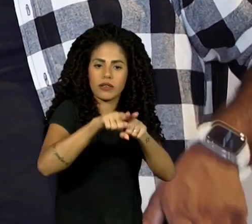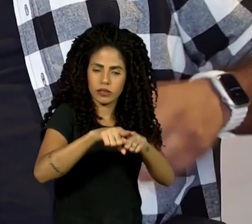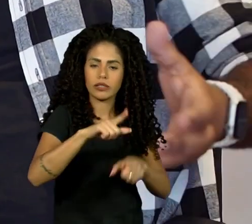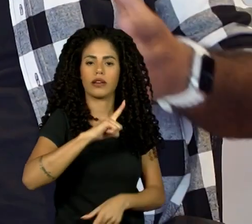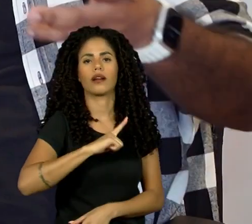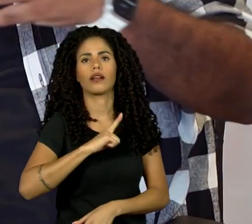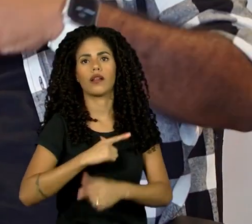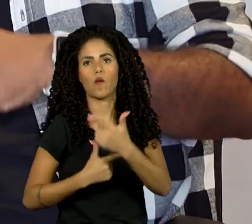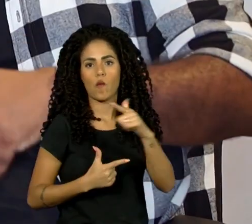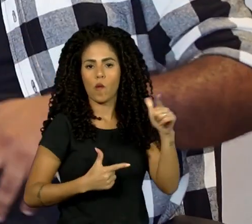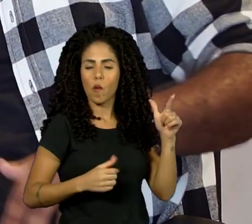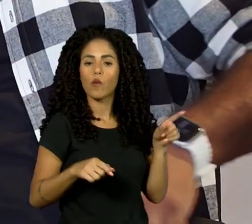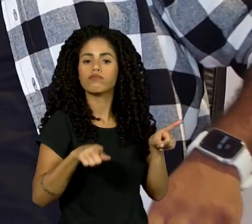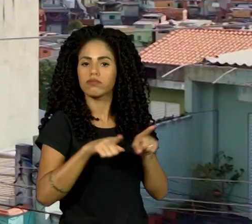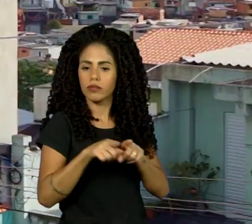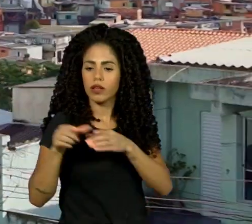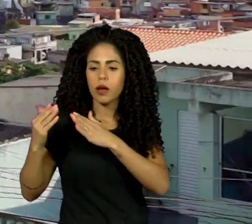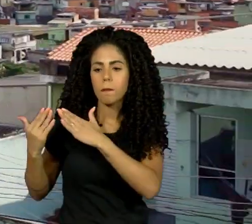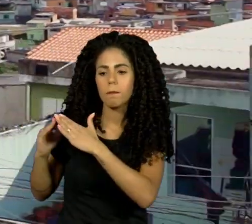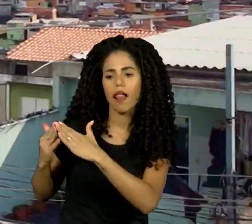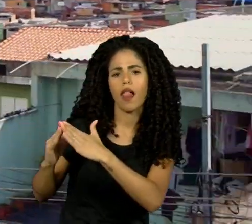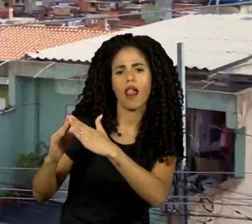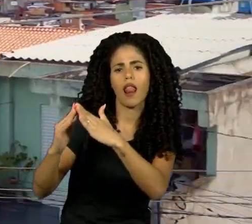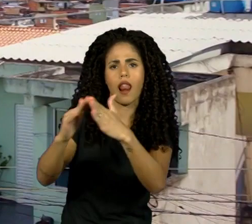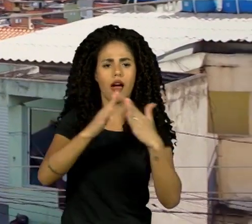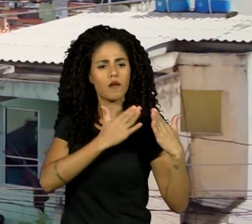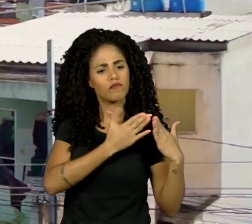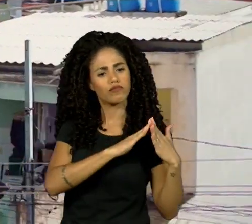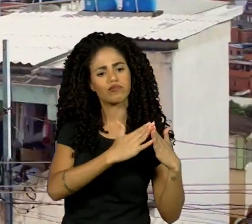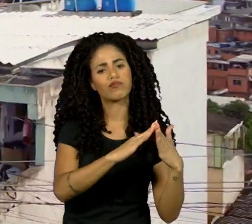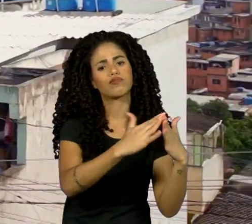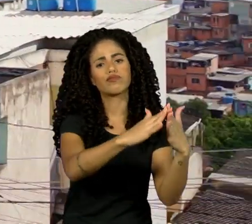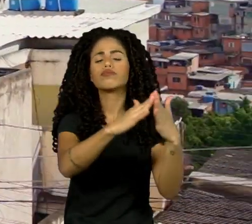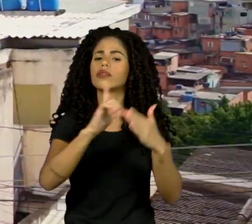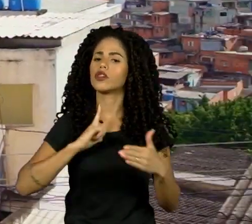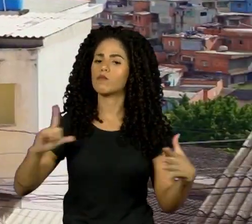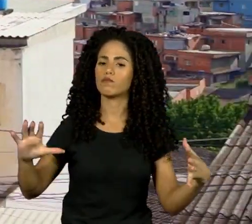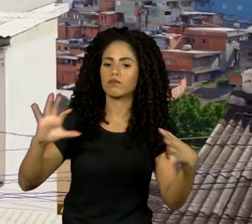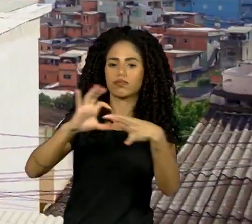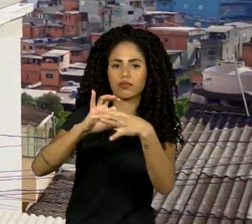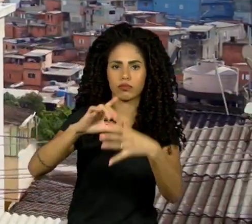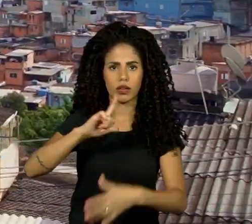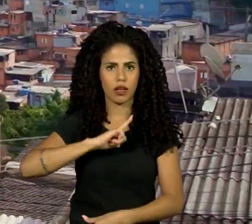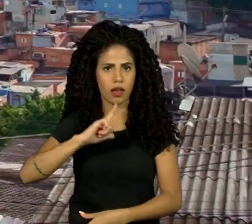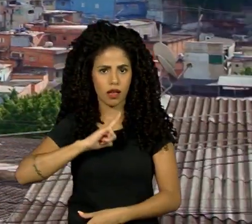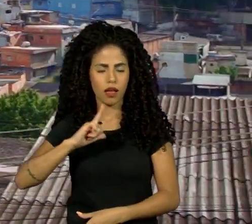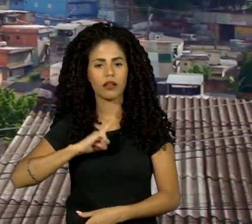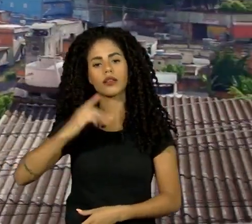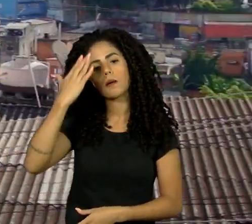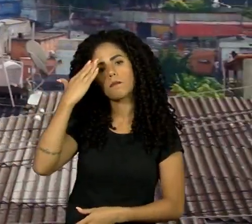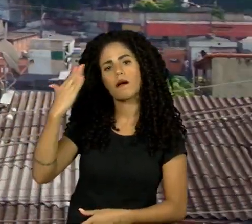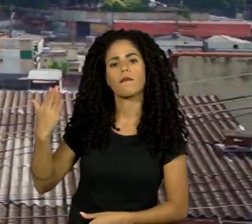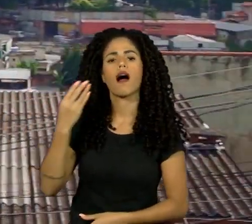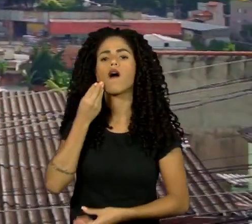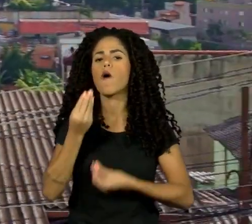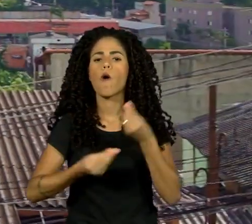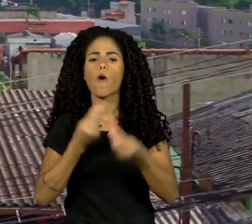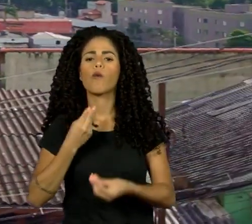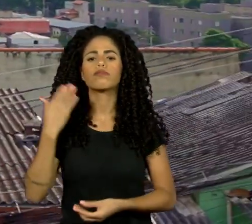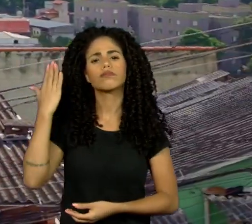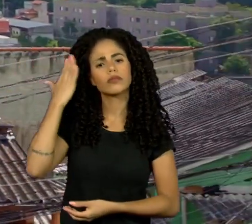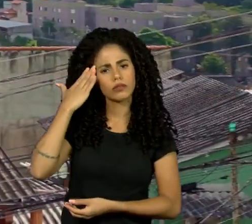social, Central Única das Favelas. Então, toda favela que a Digital Favela entra, a gente está com a CUFA, é o famoso saber chegar e saber